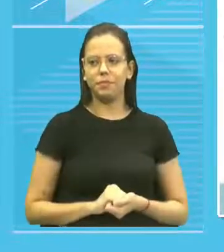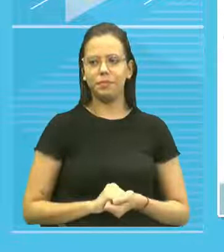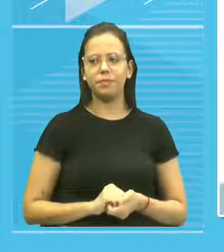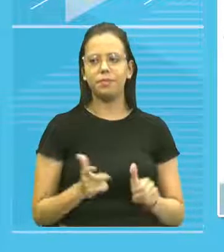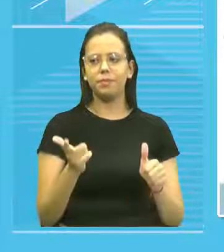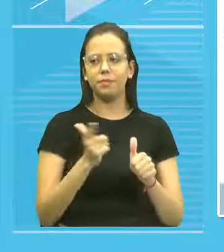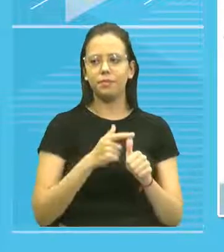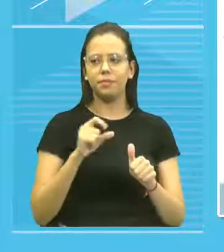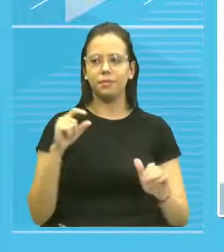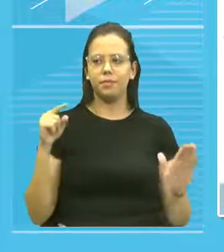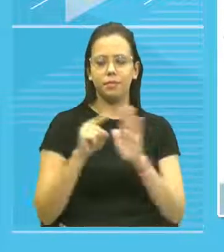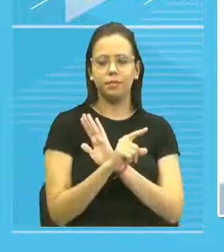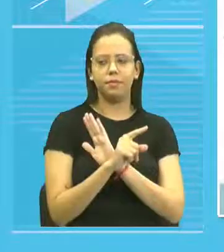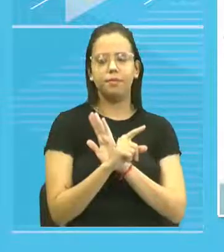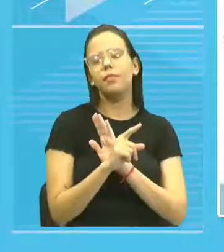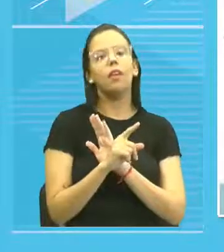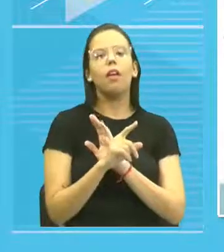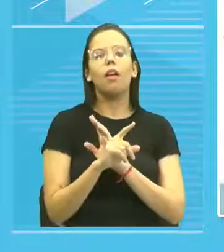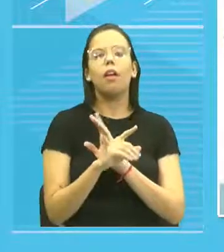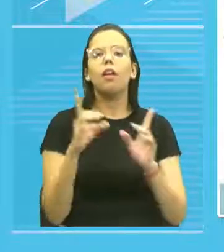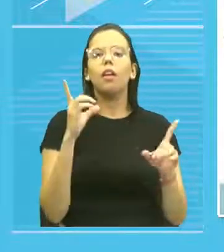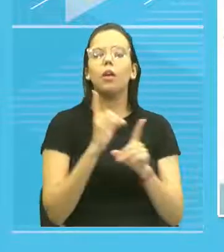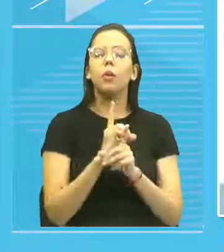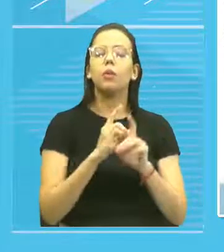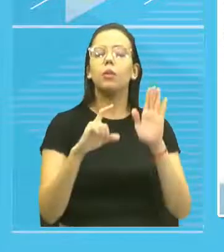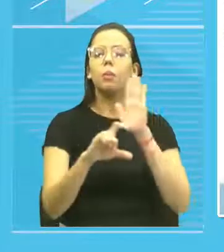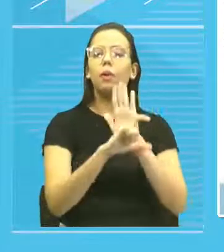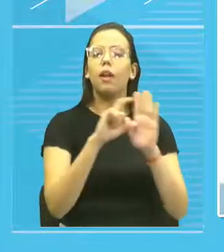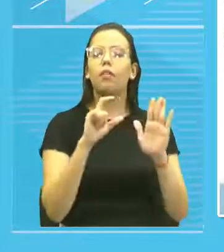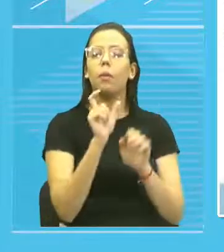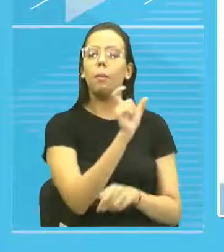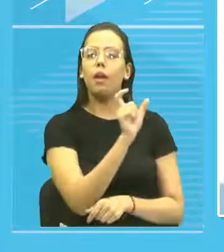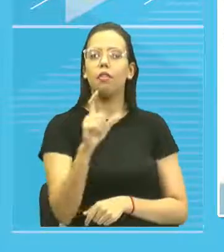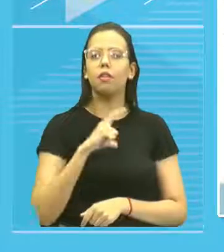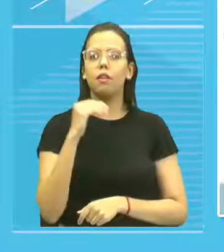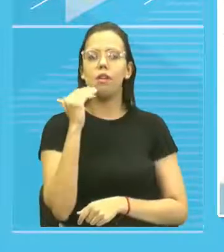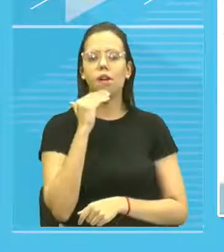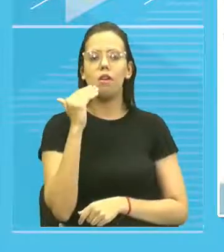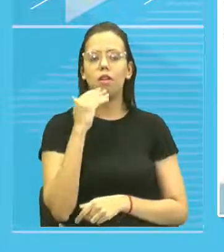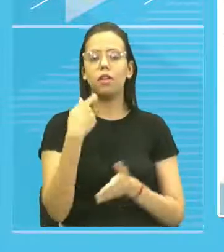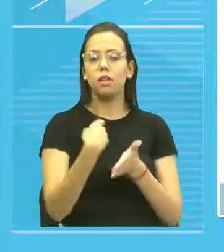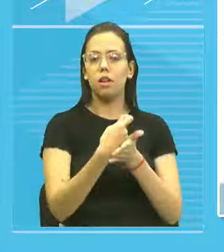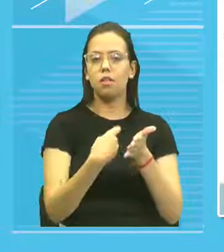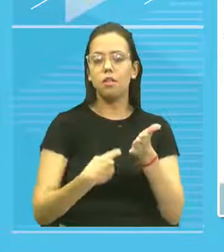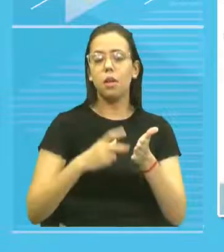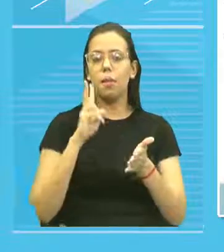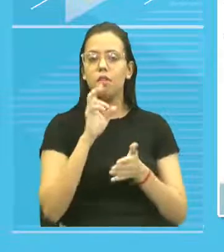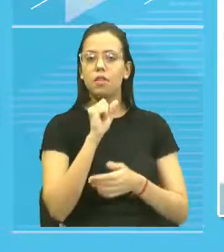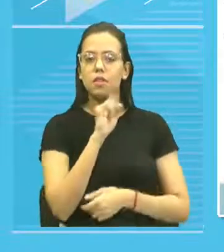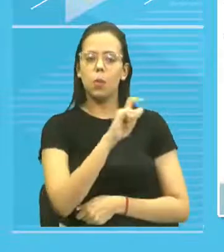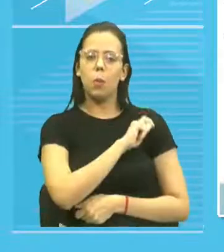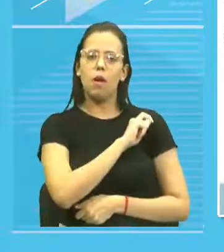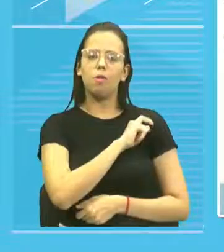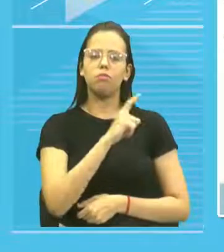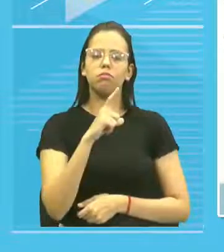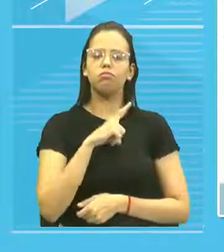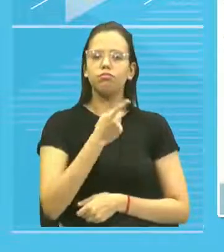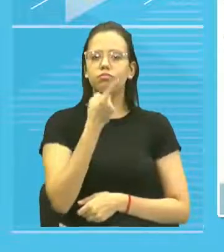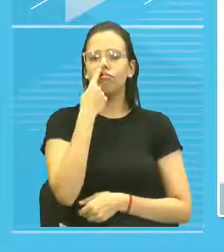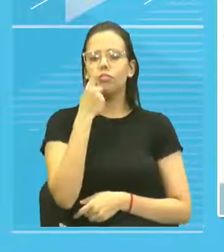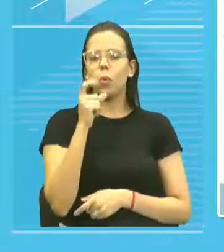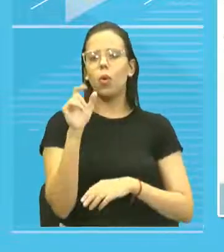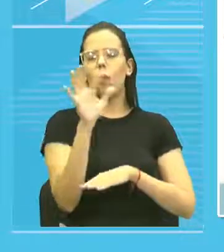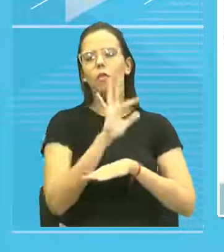identifique no parágrafo palavras que tem desvios ortográficos para ver se o aluno tem intimidade com a norma culta da língua